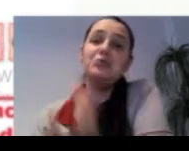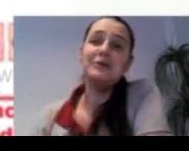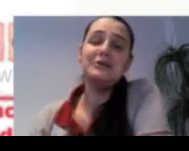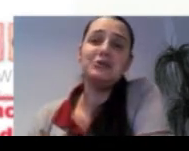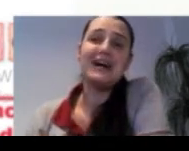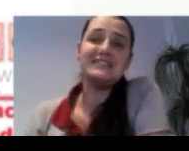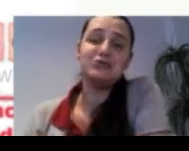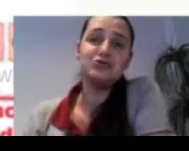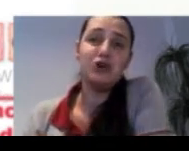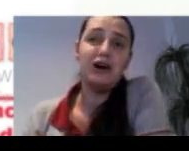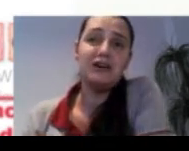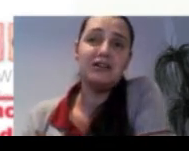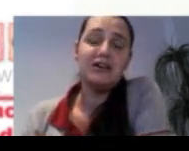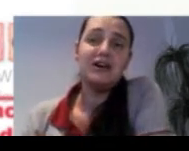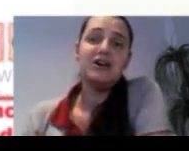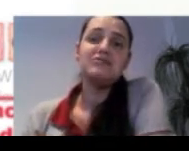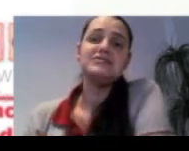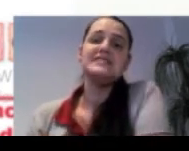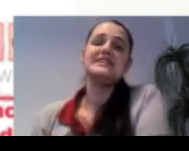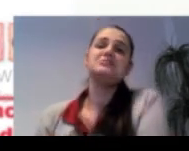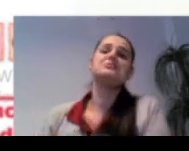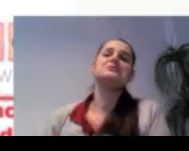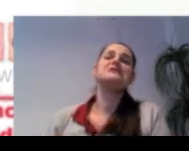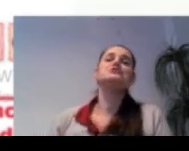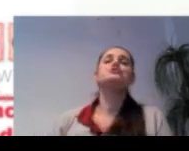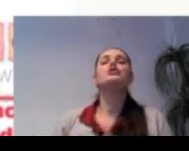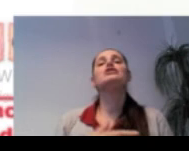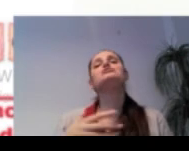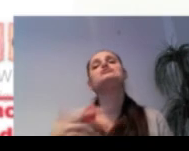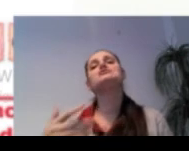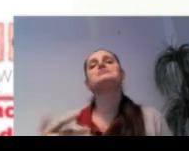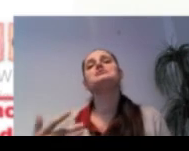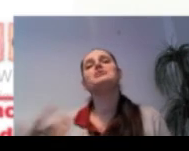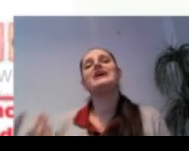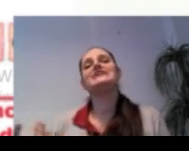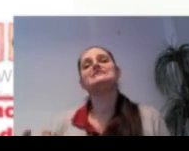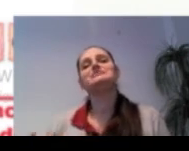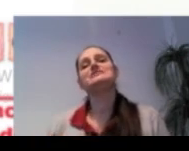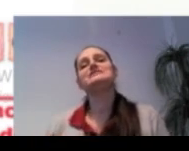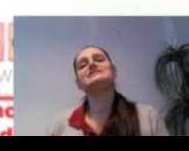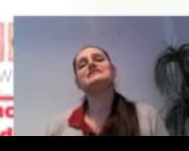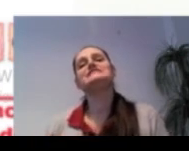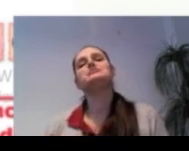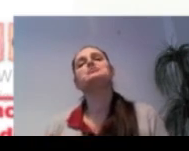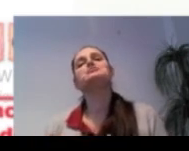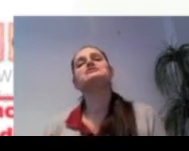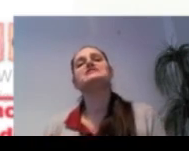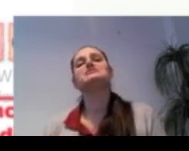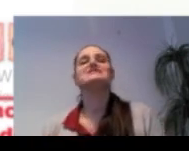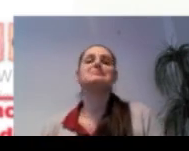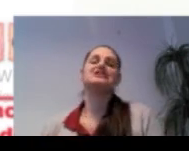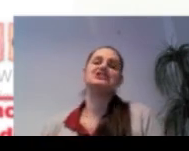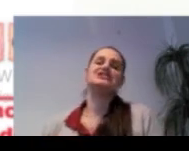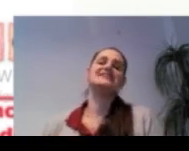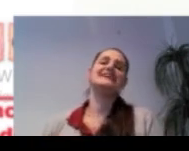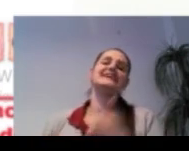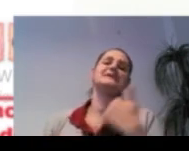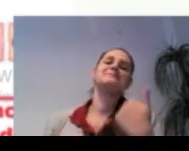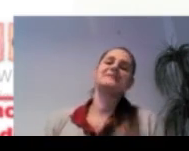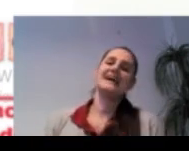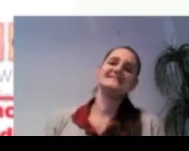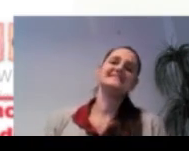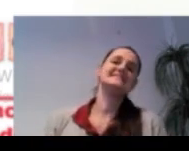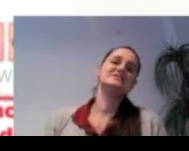problema em um aminoácido só, você tem problema em todos os aminoácidos que são produzidos a partir